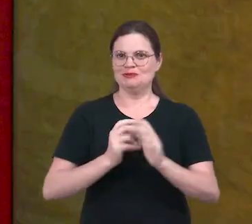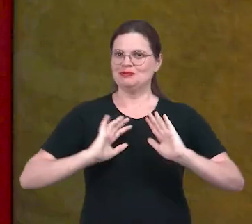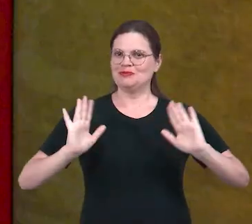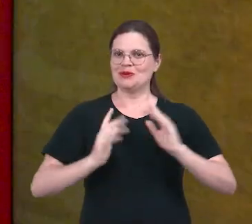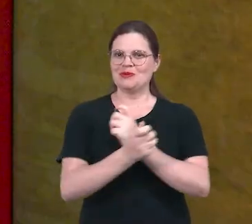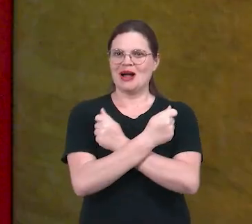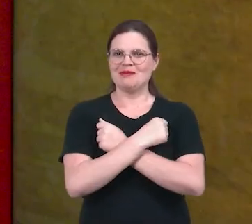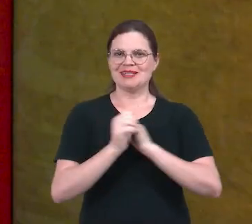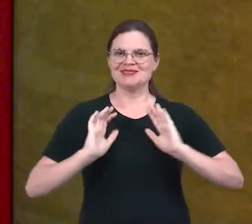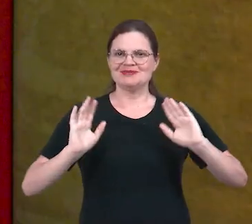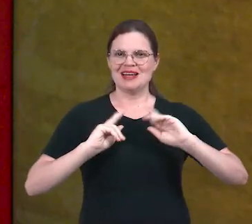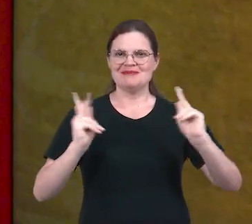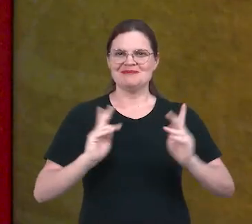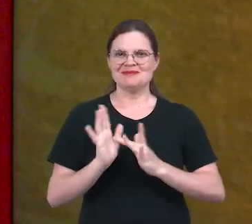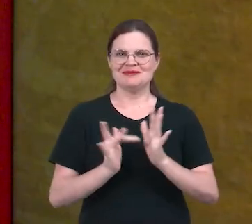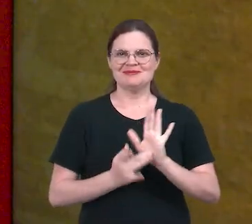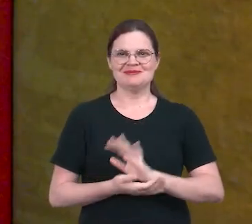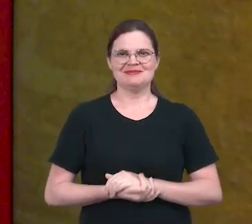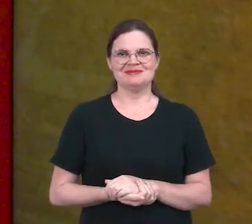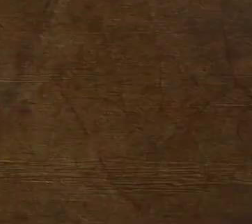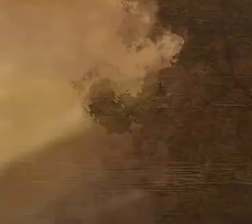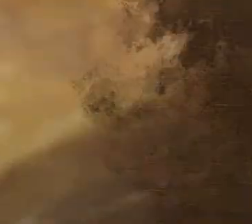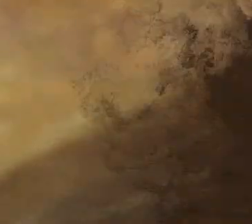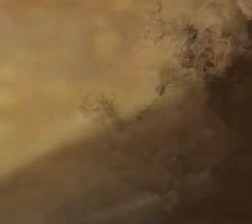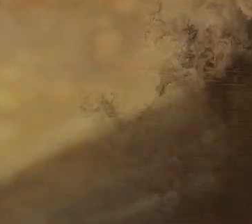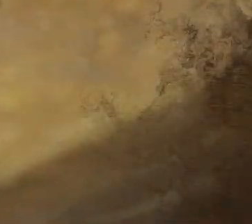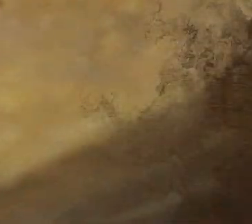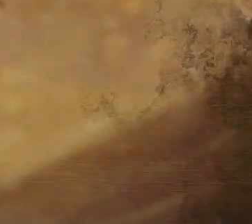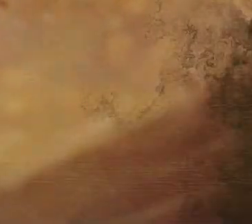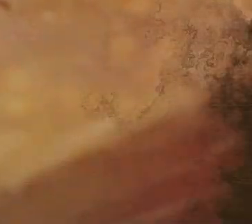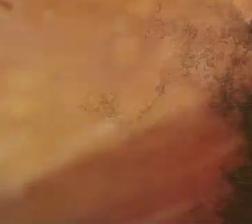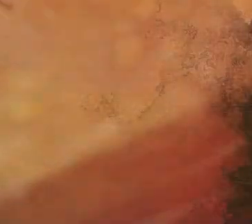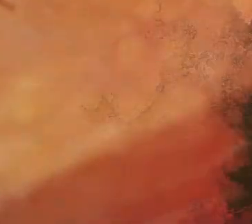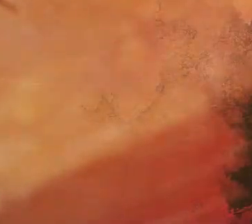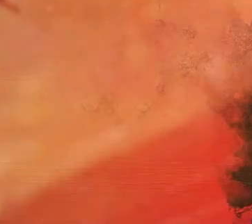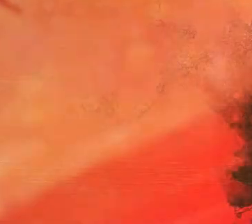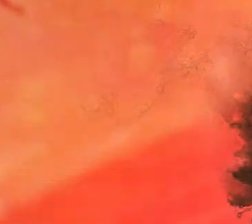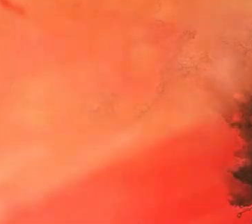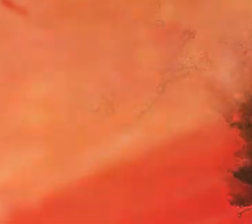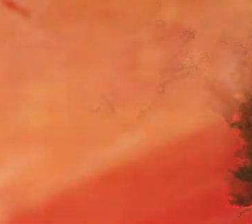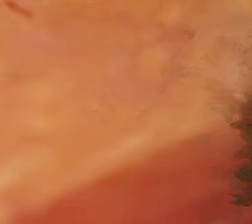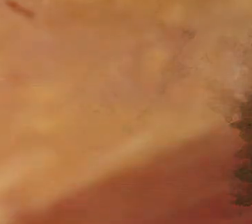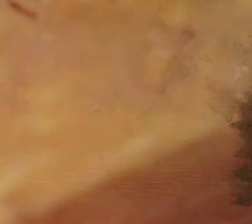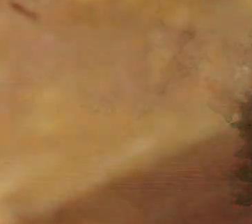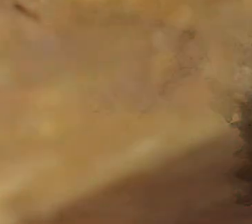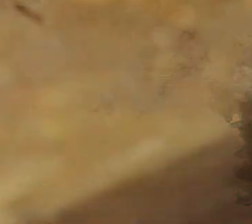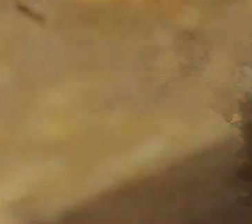assunto. Um grande abraço e até a próxima. Paz do Senhor.